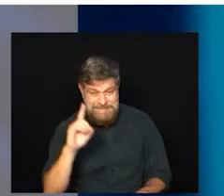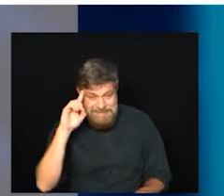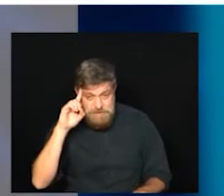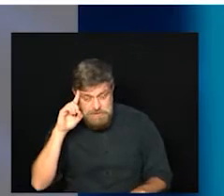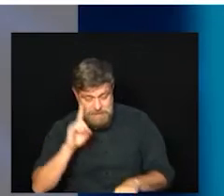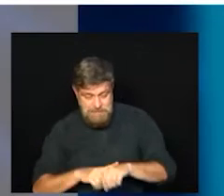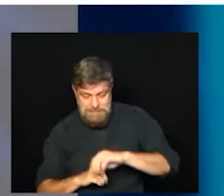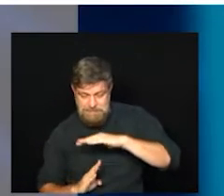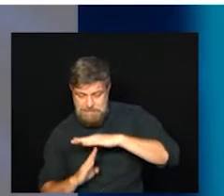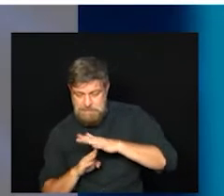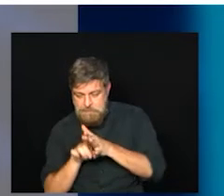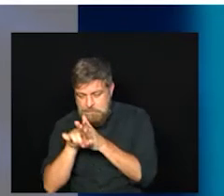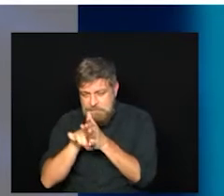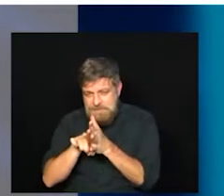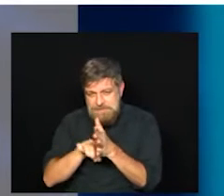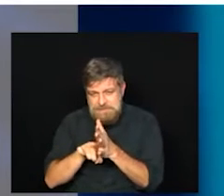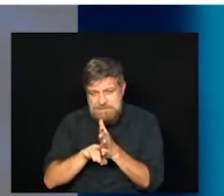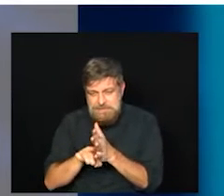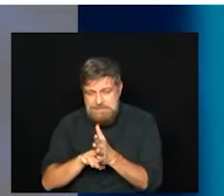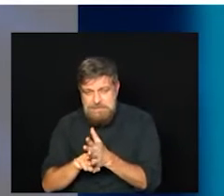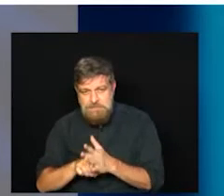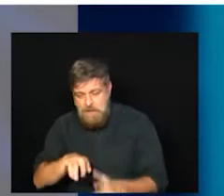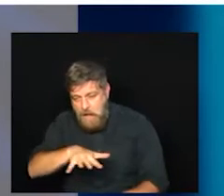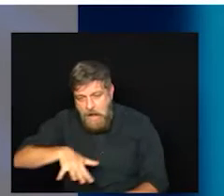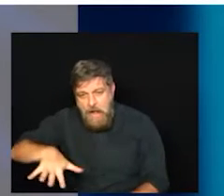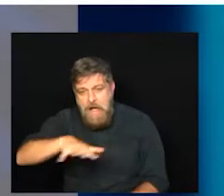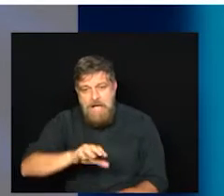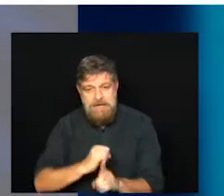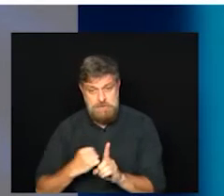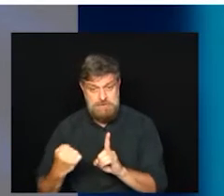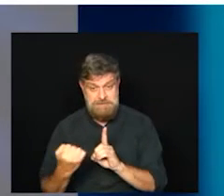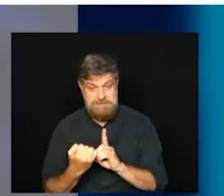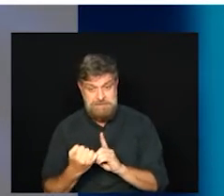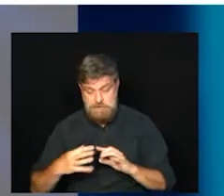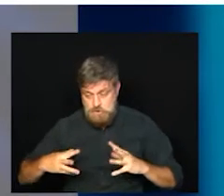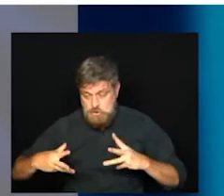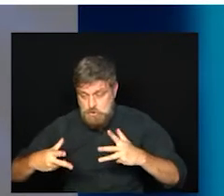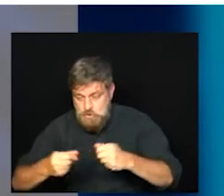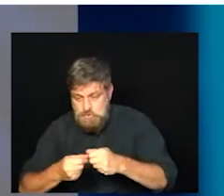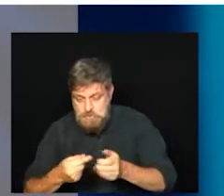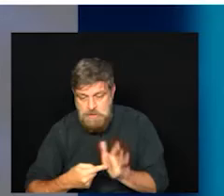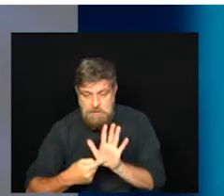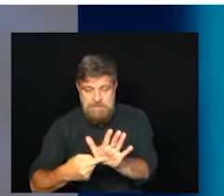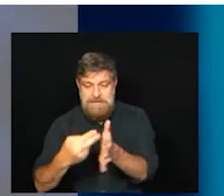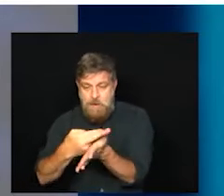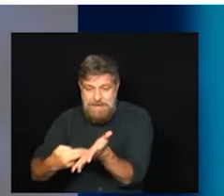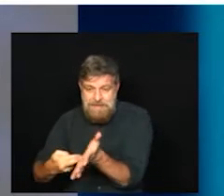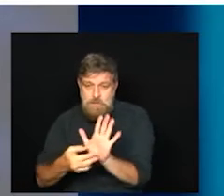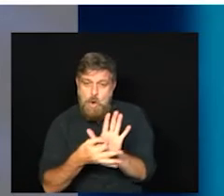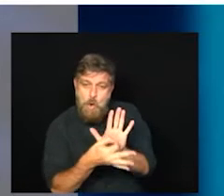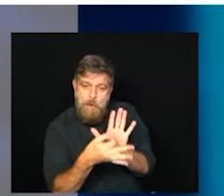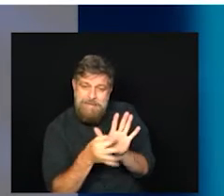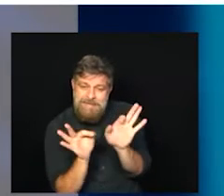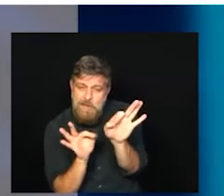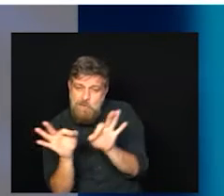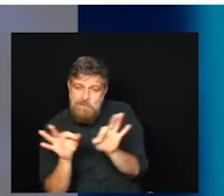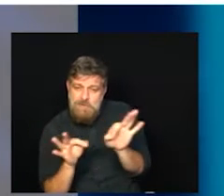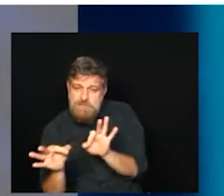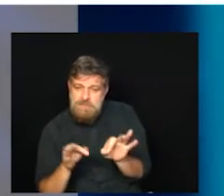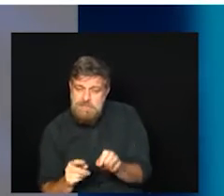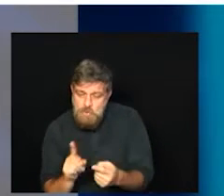para fazer um levantamento com todos os segmentos da sociedade e apresentar um relatório com sugestões e projetos